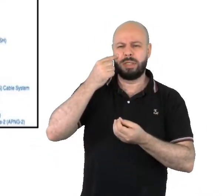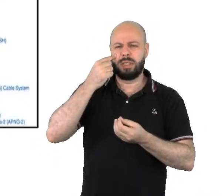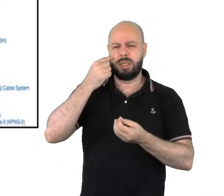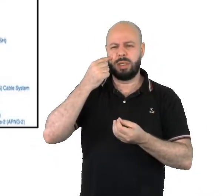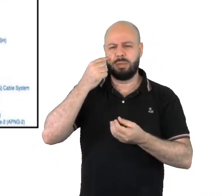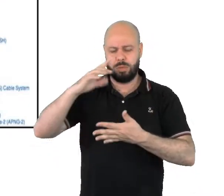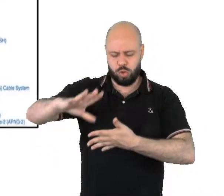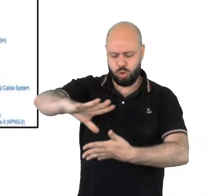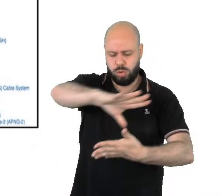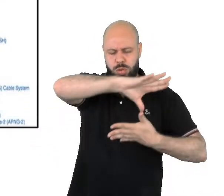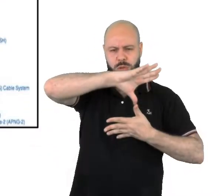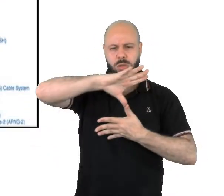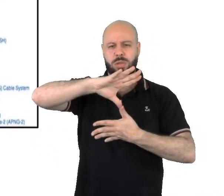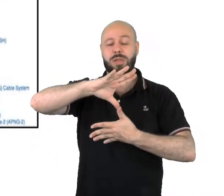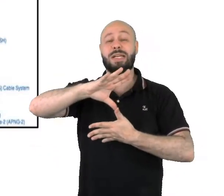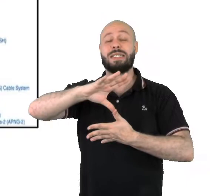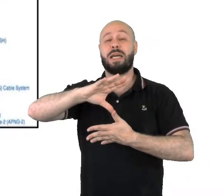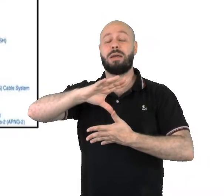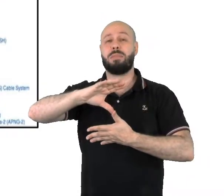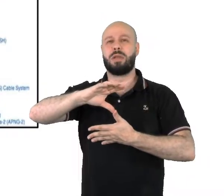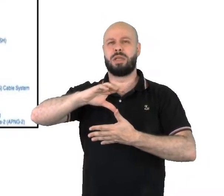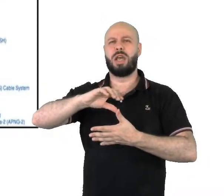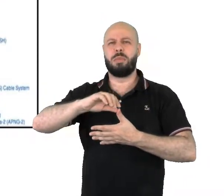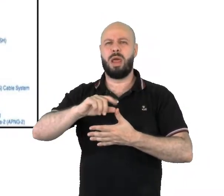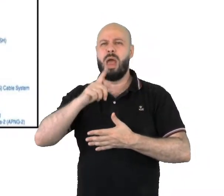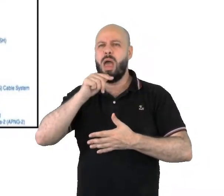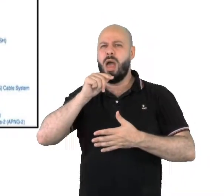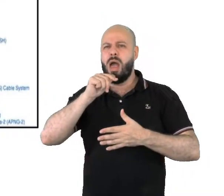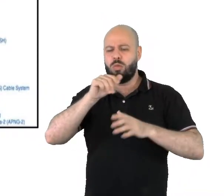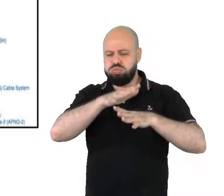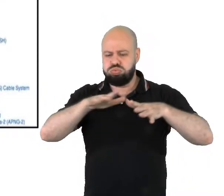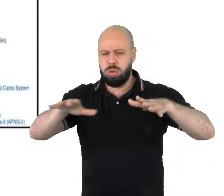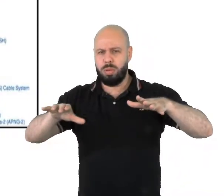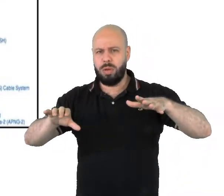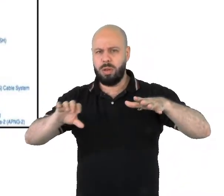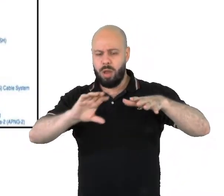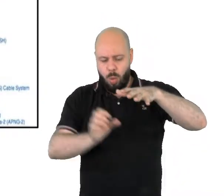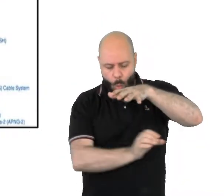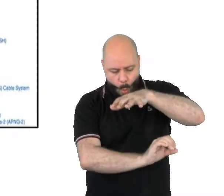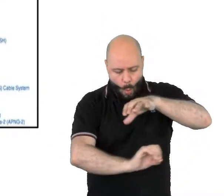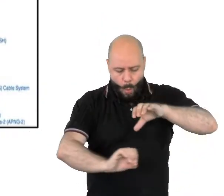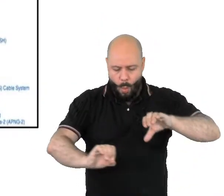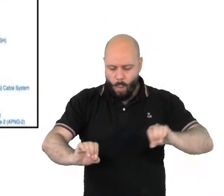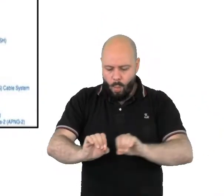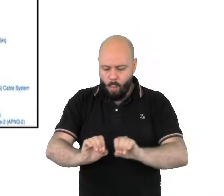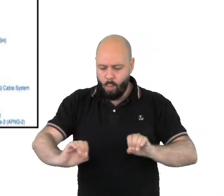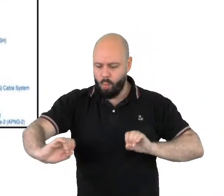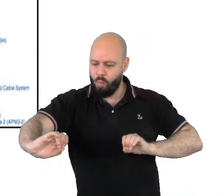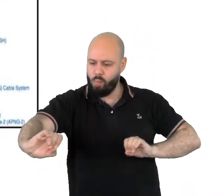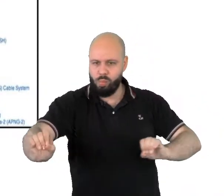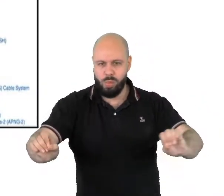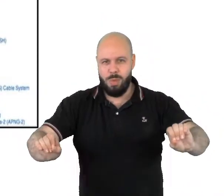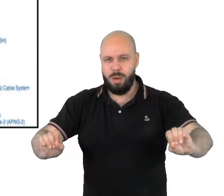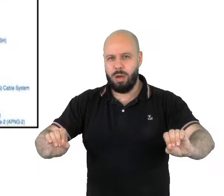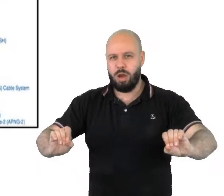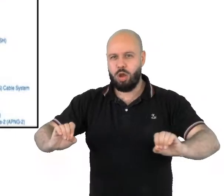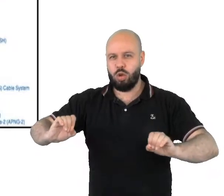plana dos cabos submarinos que interligam o mundo. Vocês